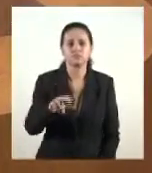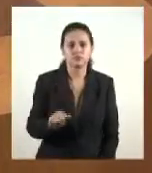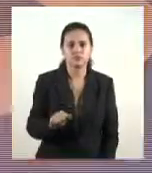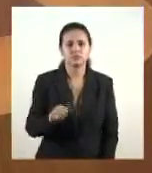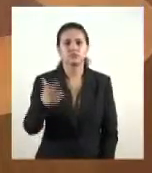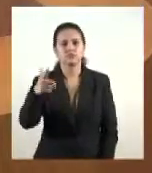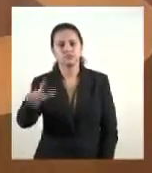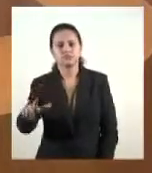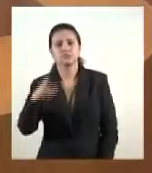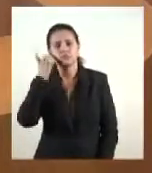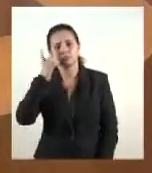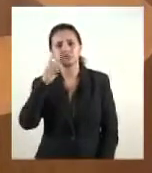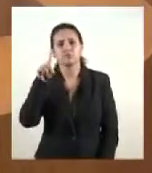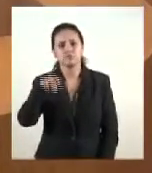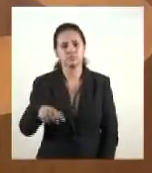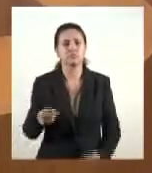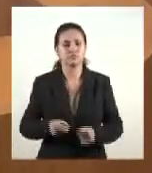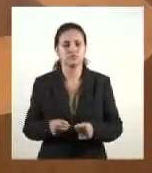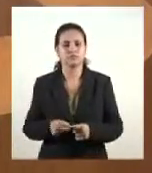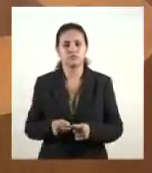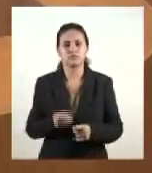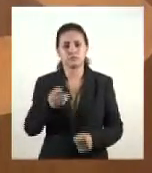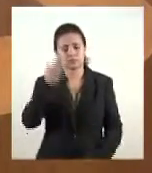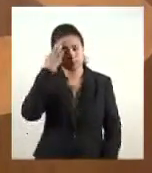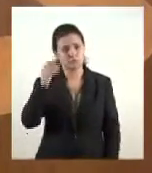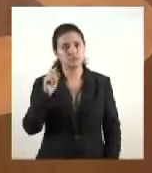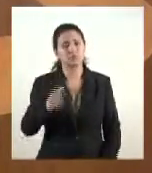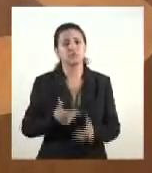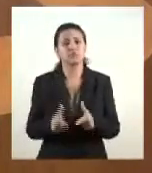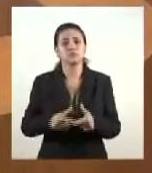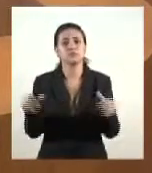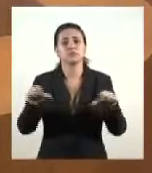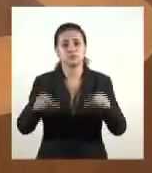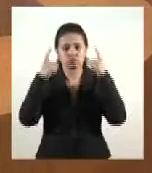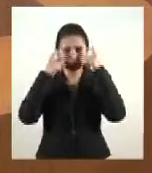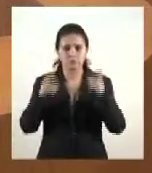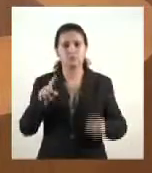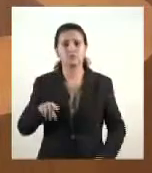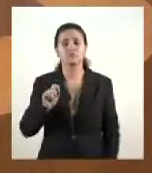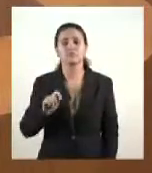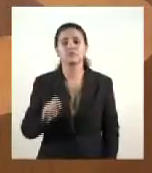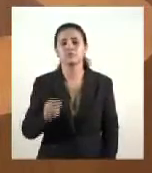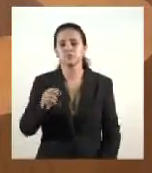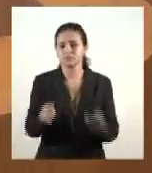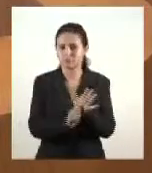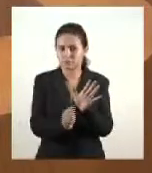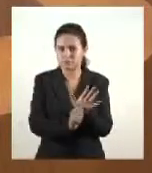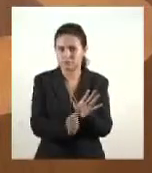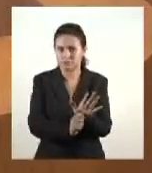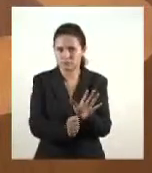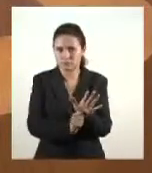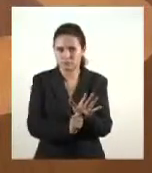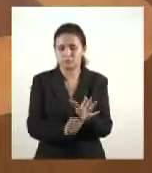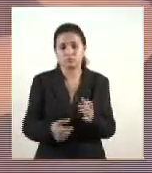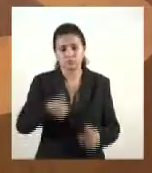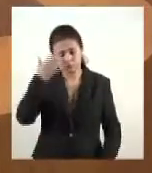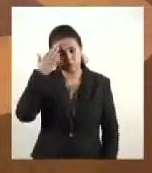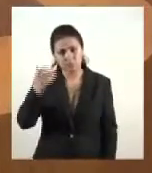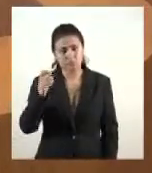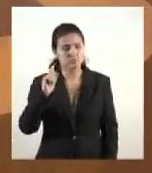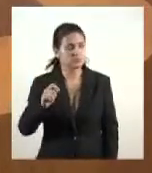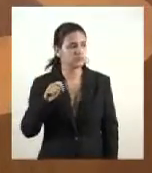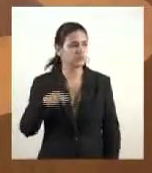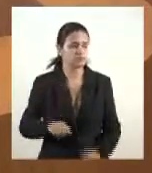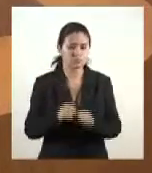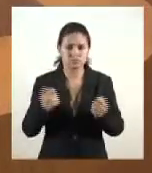Excelência sabe que um dos grandes problemas da violência é a questão das drogas. E tem certeza absoluta que essa casa